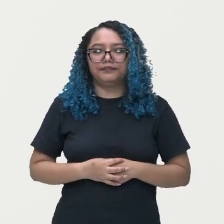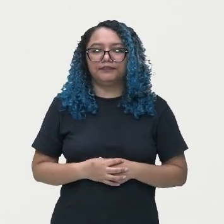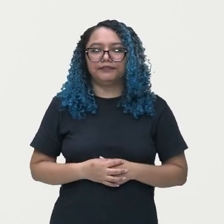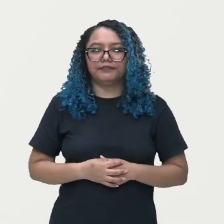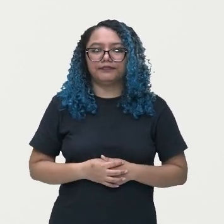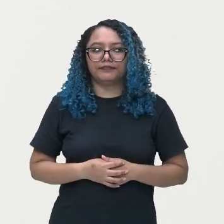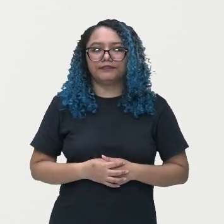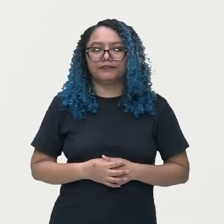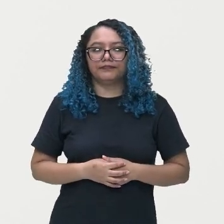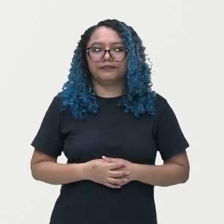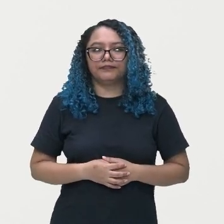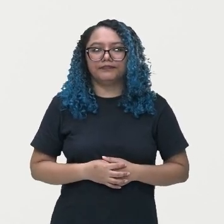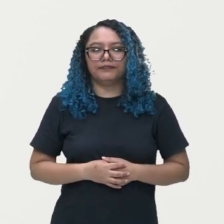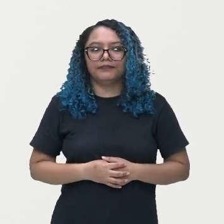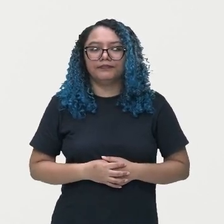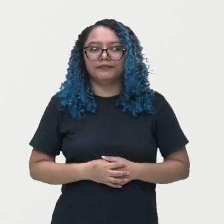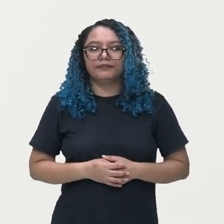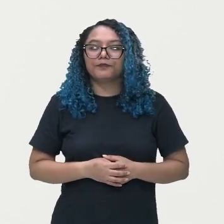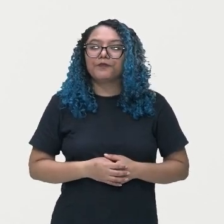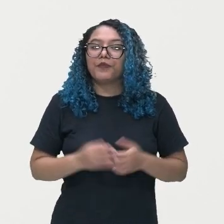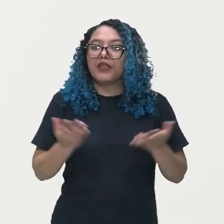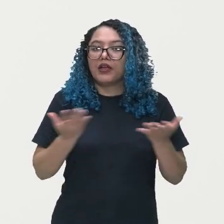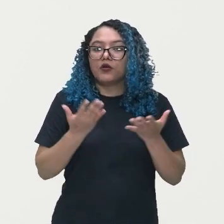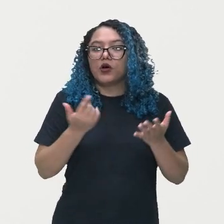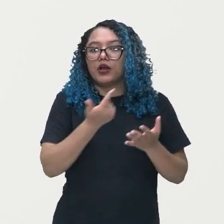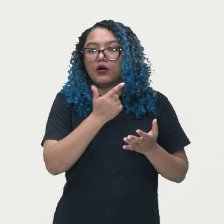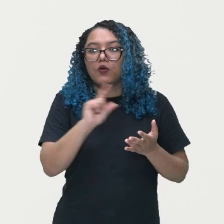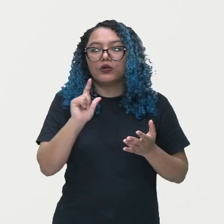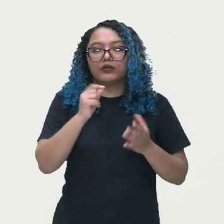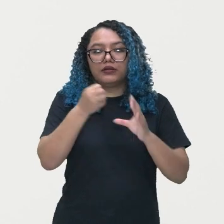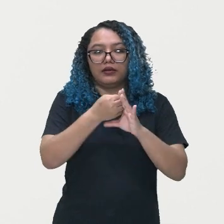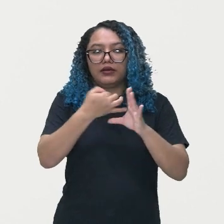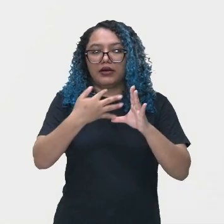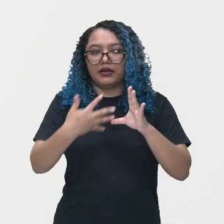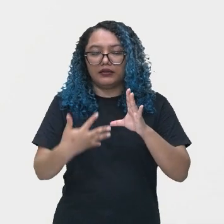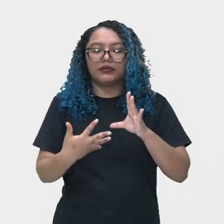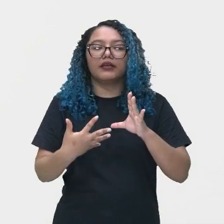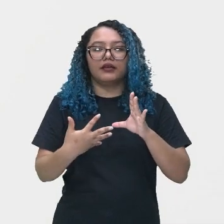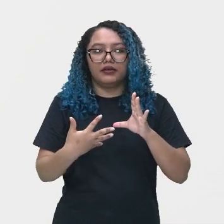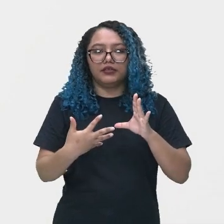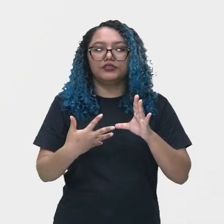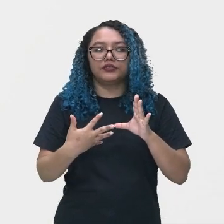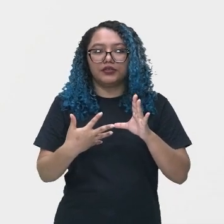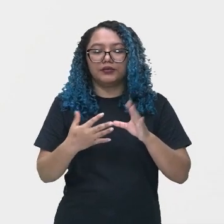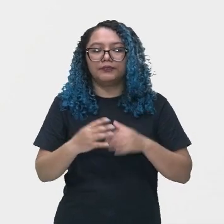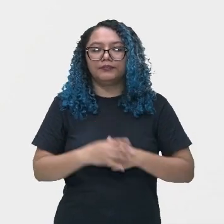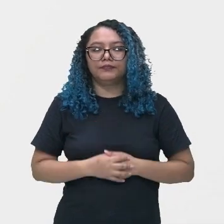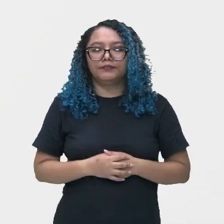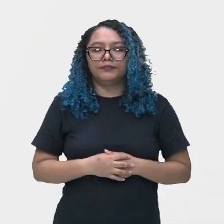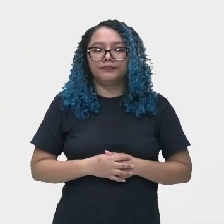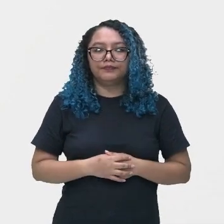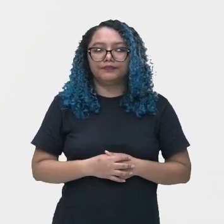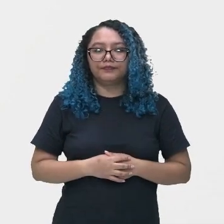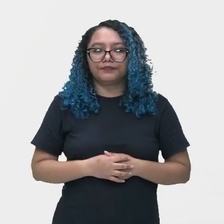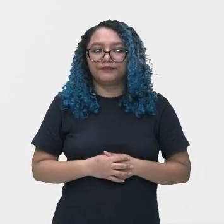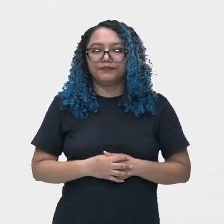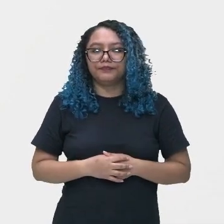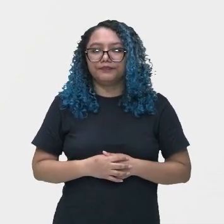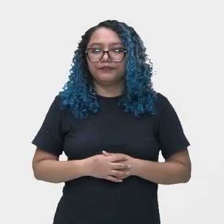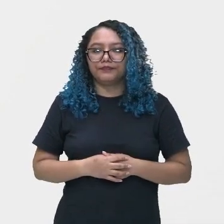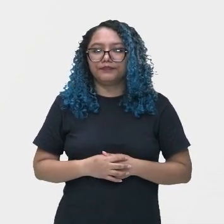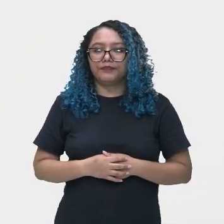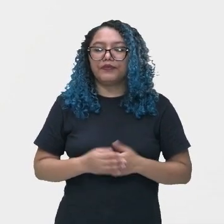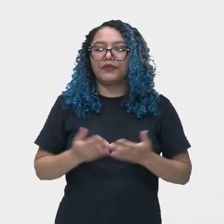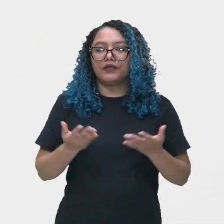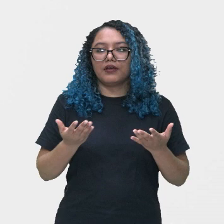vai para um outro tipo de característica de texto. Nós vamos falar agora sobre as características das